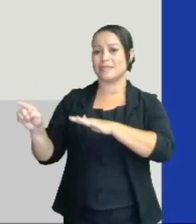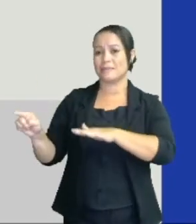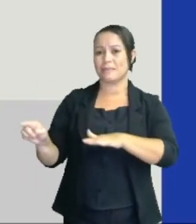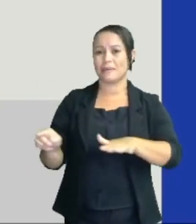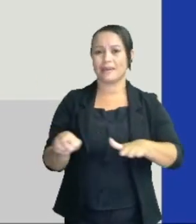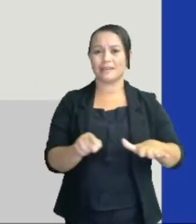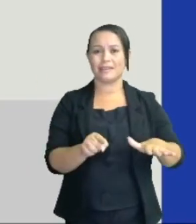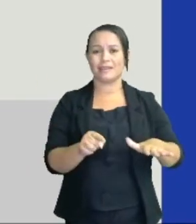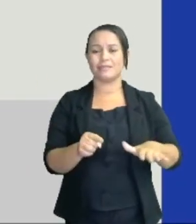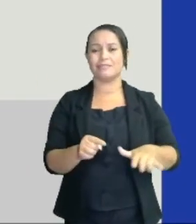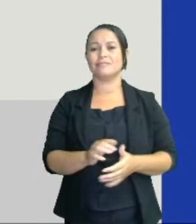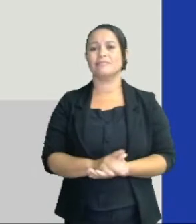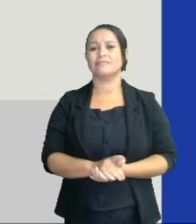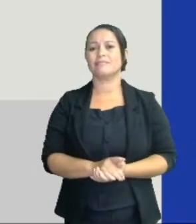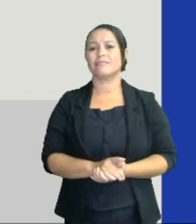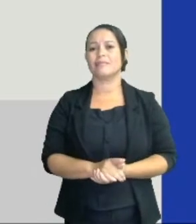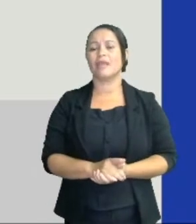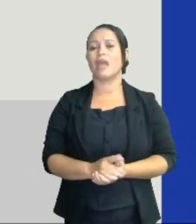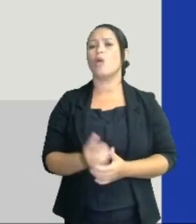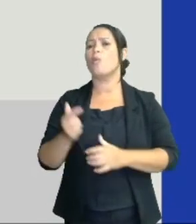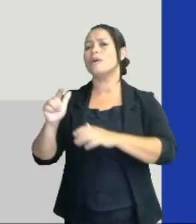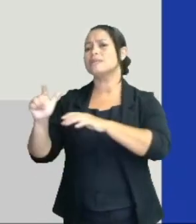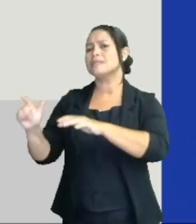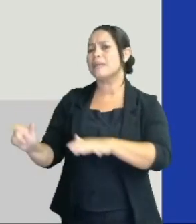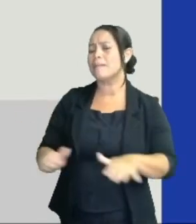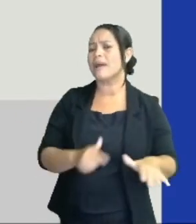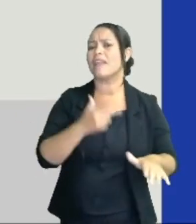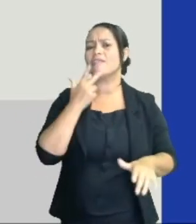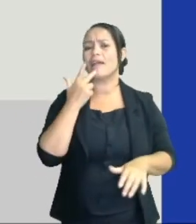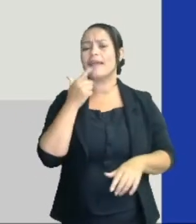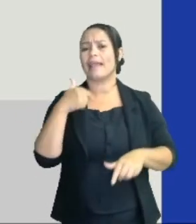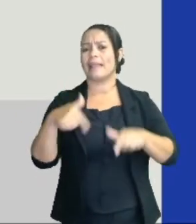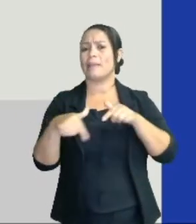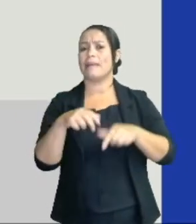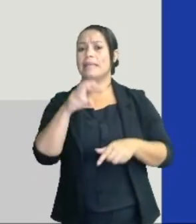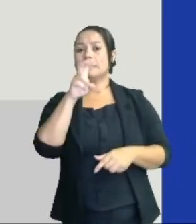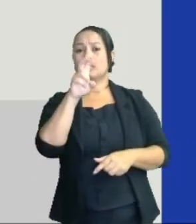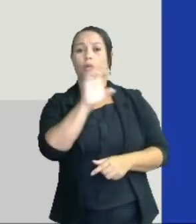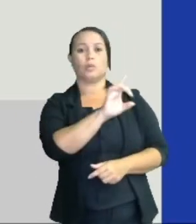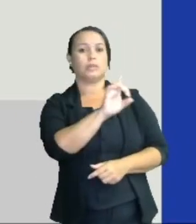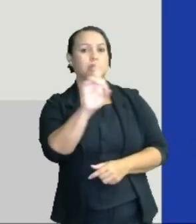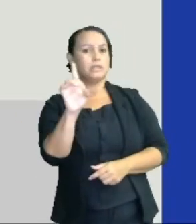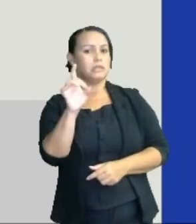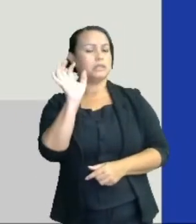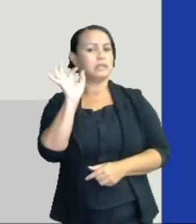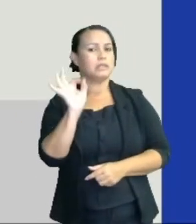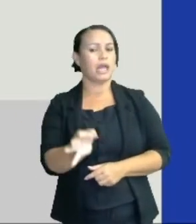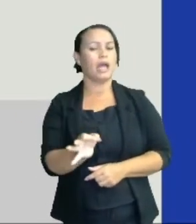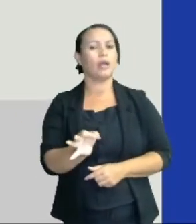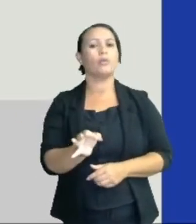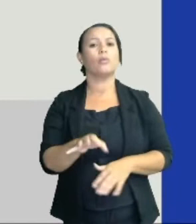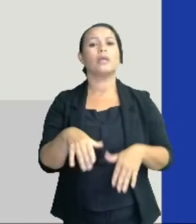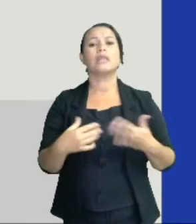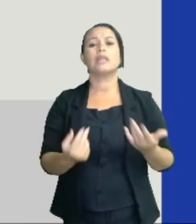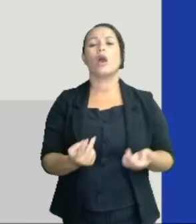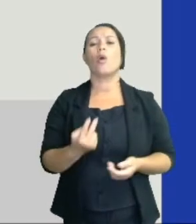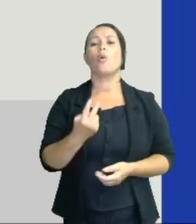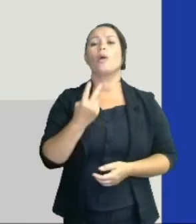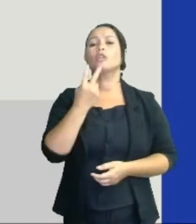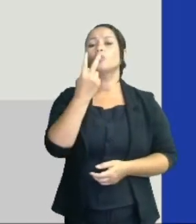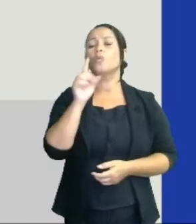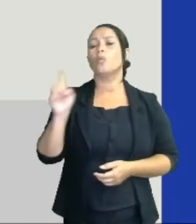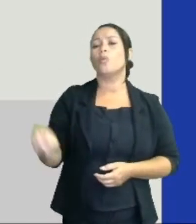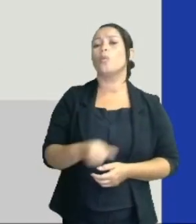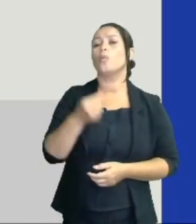semana, diz que ela trabalha 5 dias, certo? Então, em 2